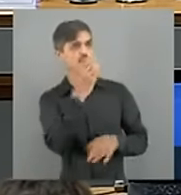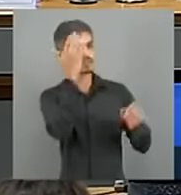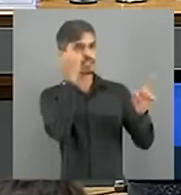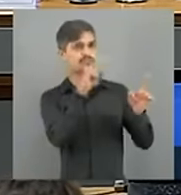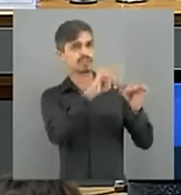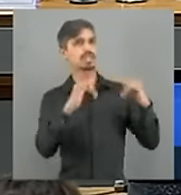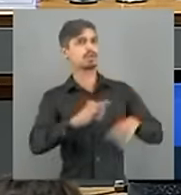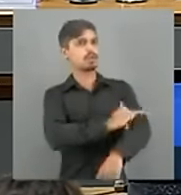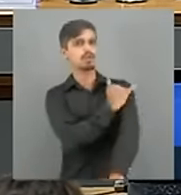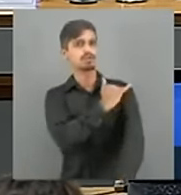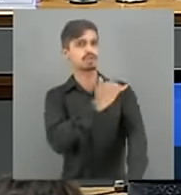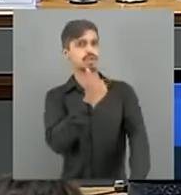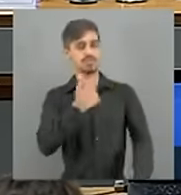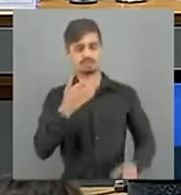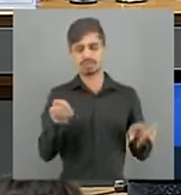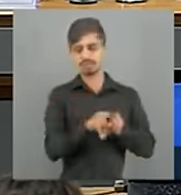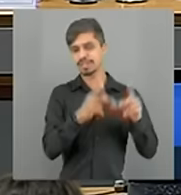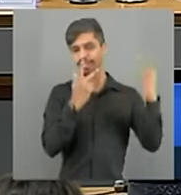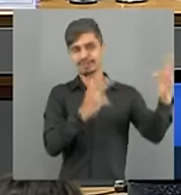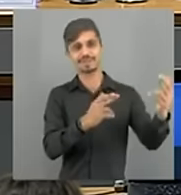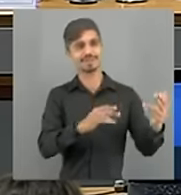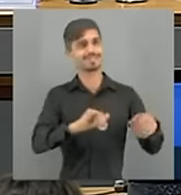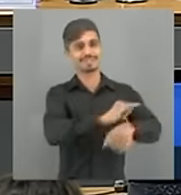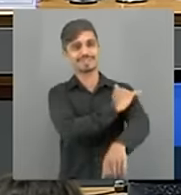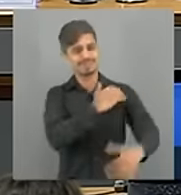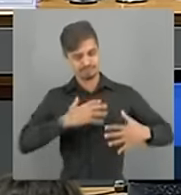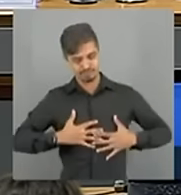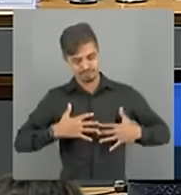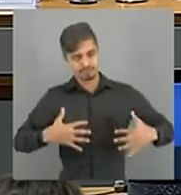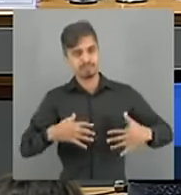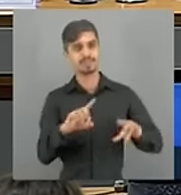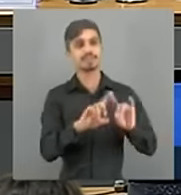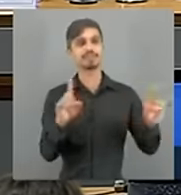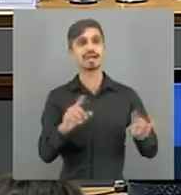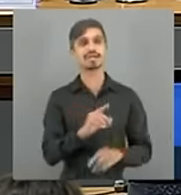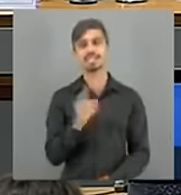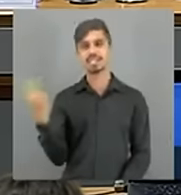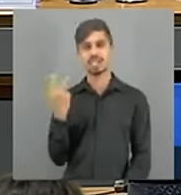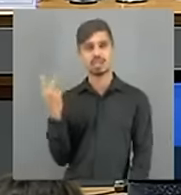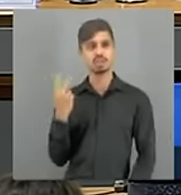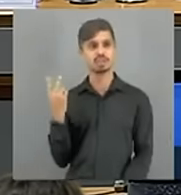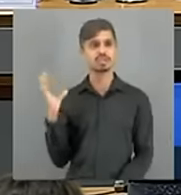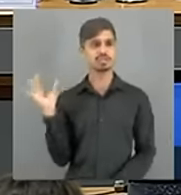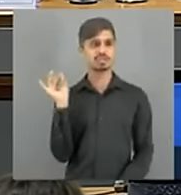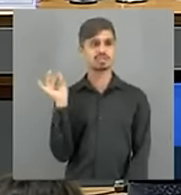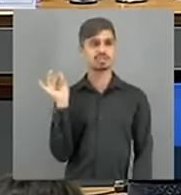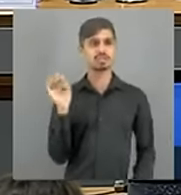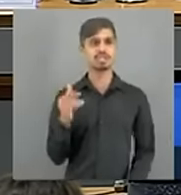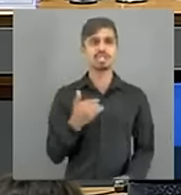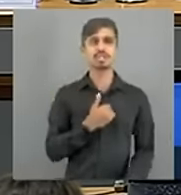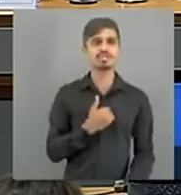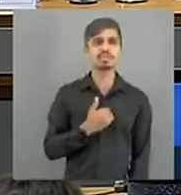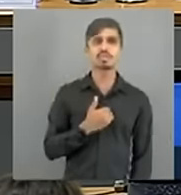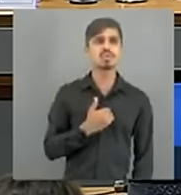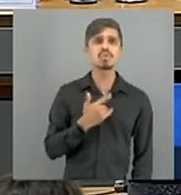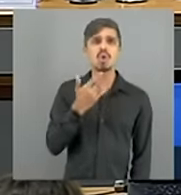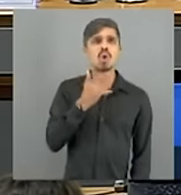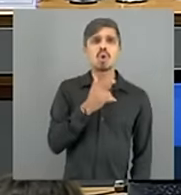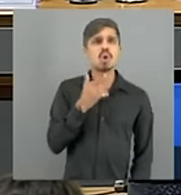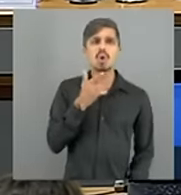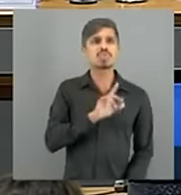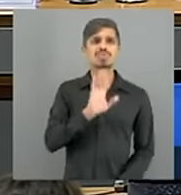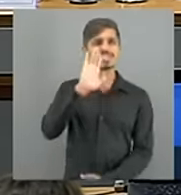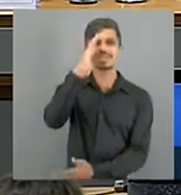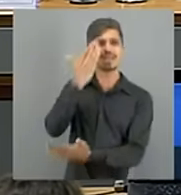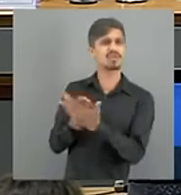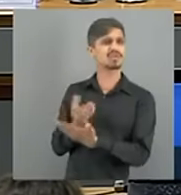gordo, como eu já fui, né? Gordinho. Mas aqui ele estava lado a lado comigo. e eu não conseguia confiar